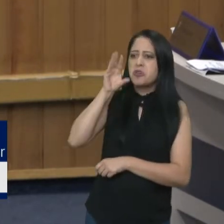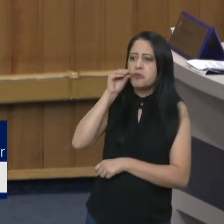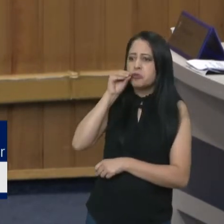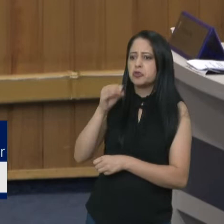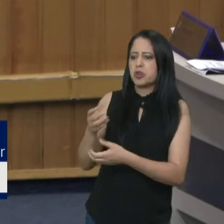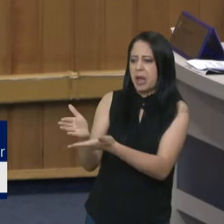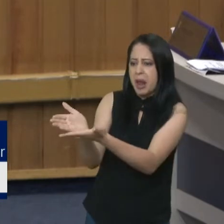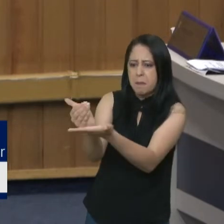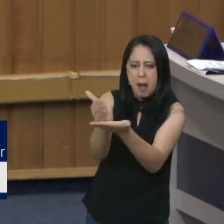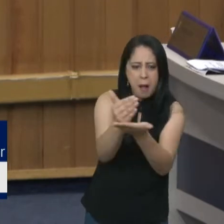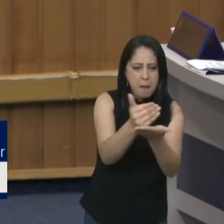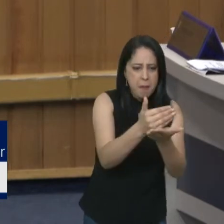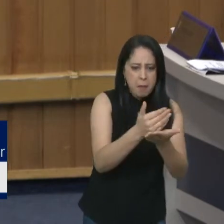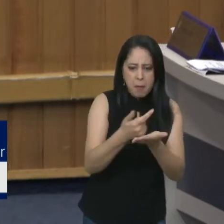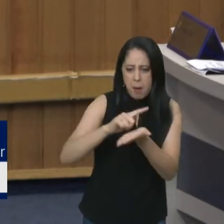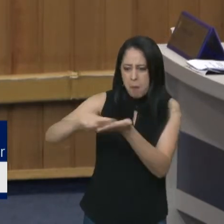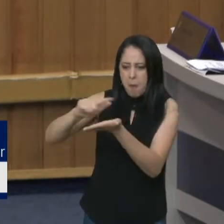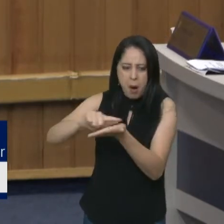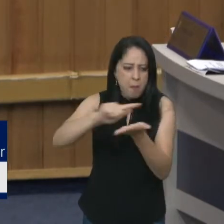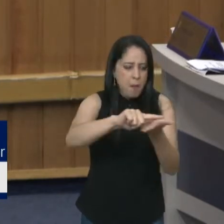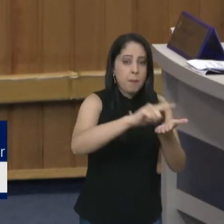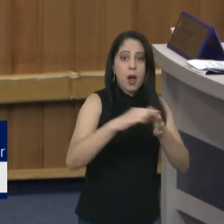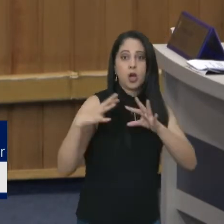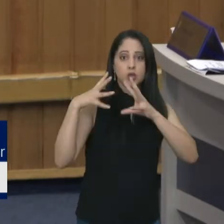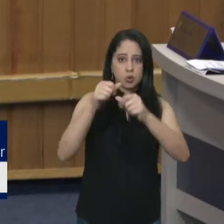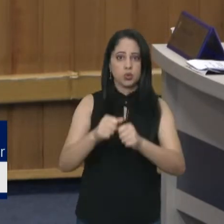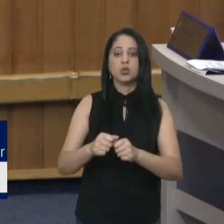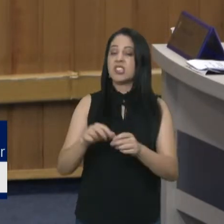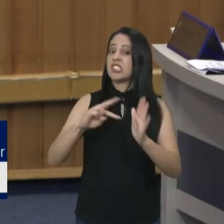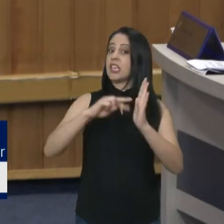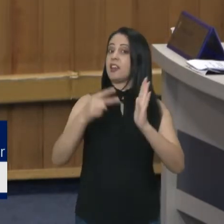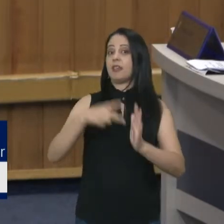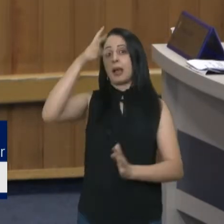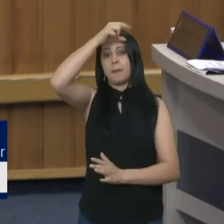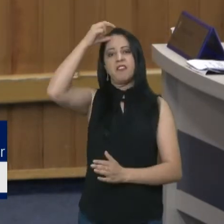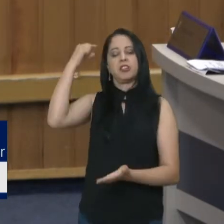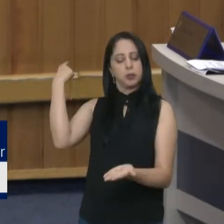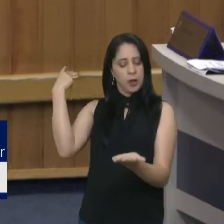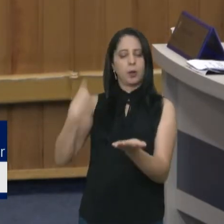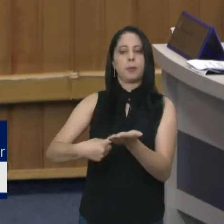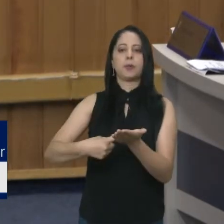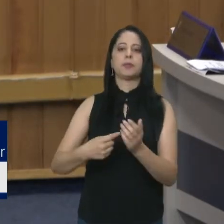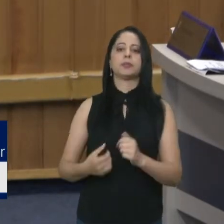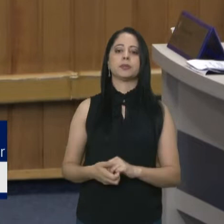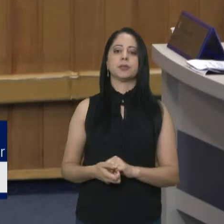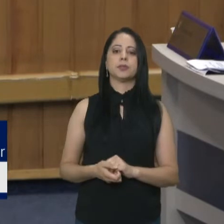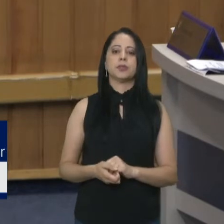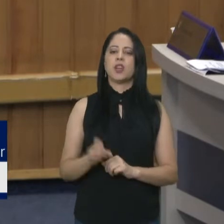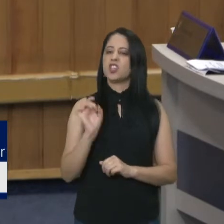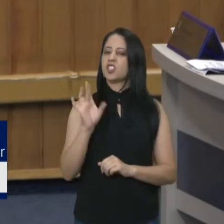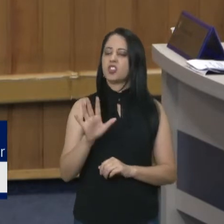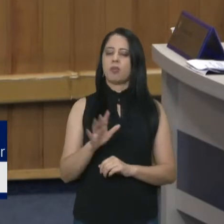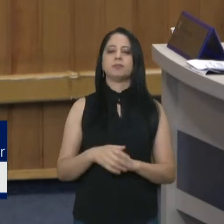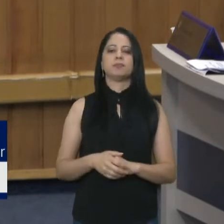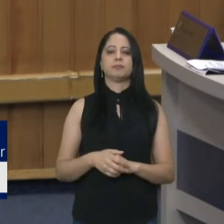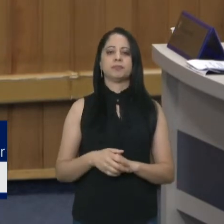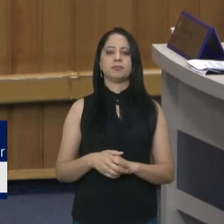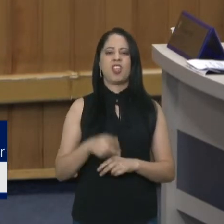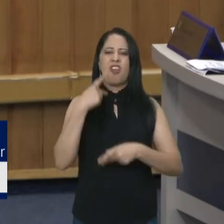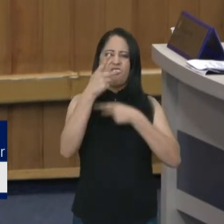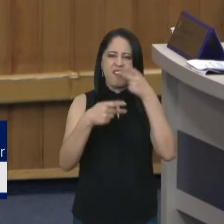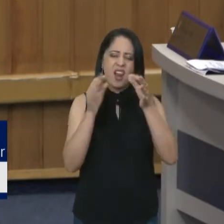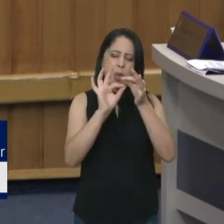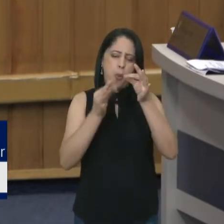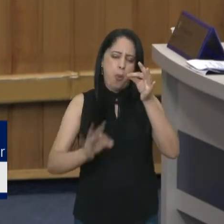a gente vê essa força-tarefa e esse compromisso da prefeitura para atender o cidadão joseense. É só isso hoje, falei um pouco demais, senhor